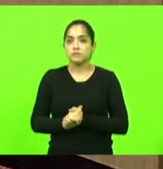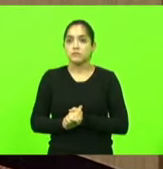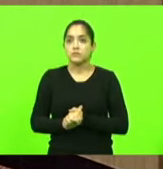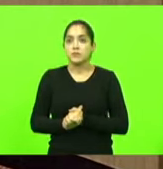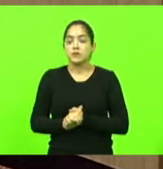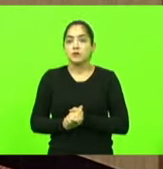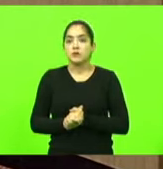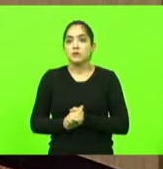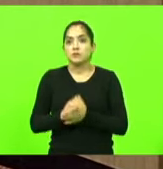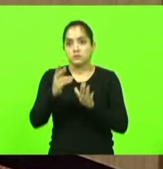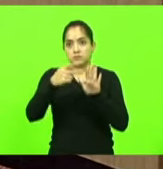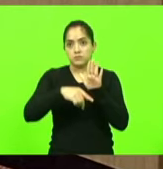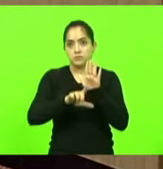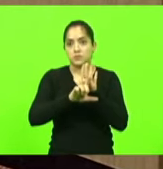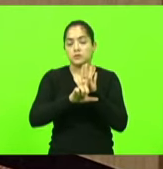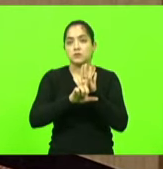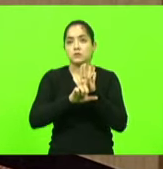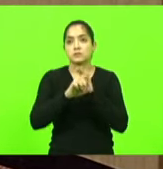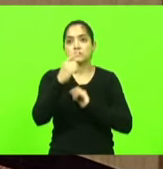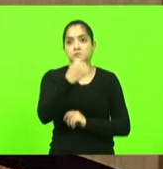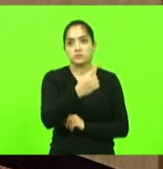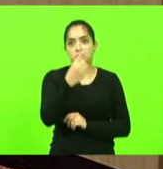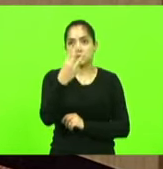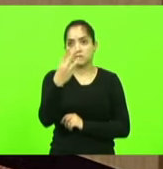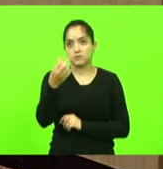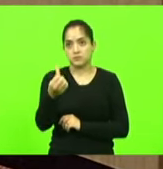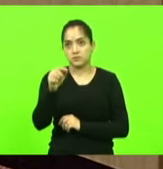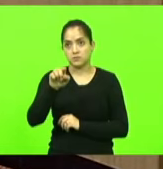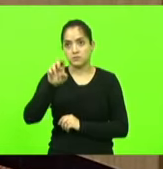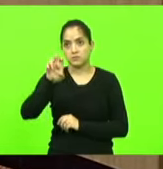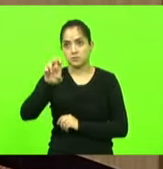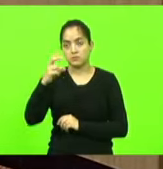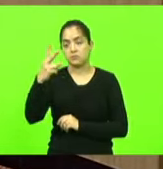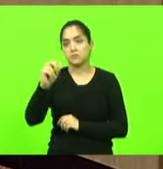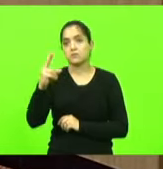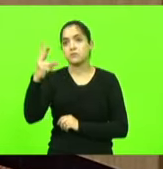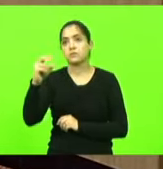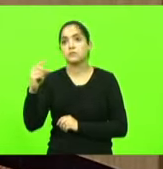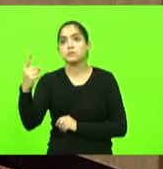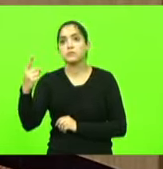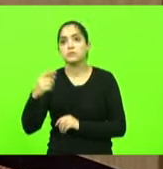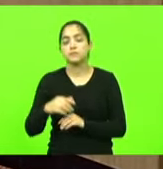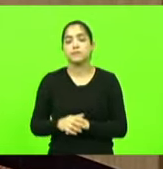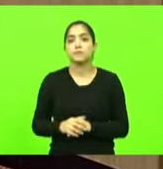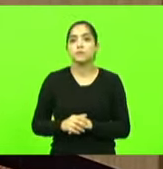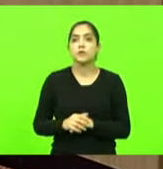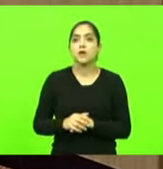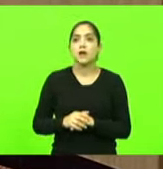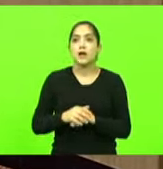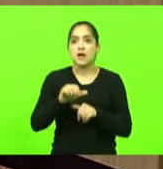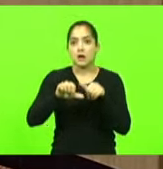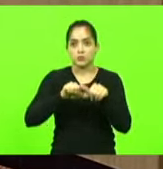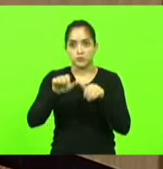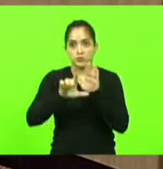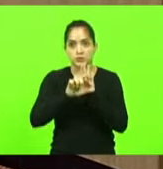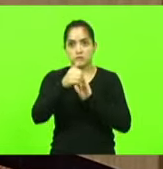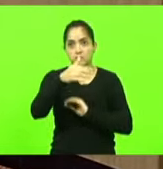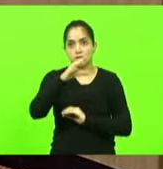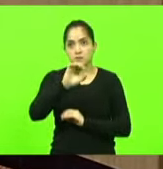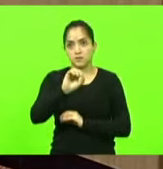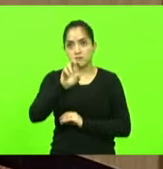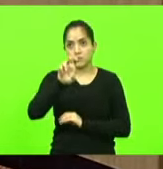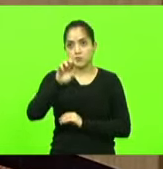Discussão e votação em turno único do projeto de lei 136.5/2021, autor deputado Jean Kuhlmann, altera a lei 10.501